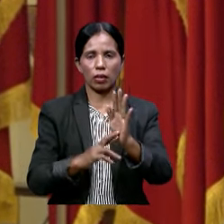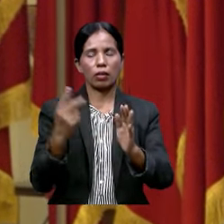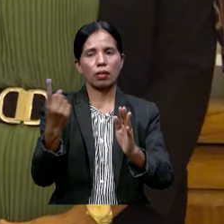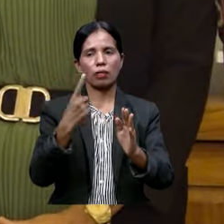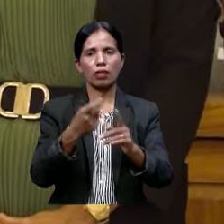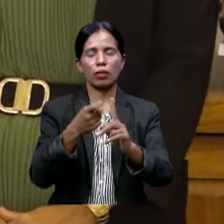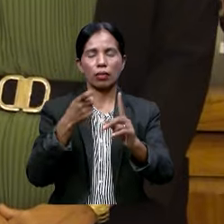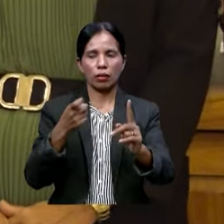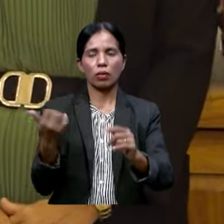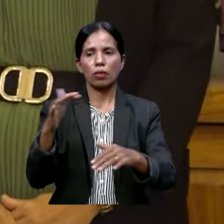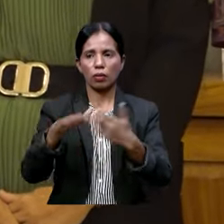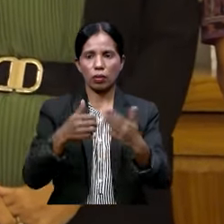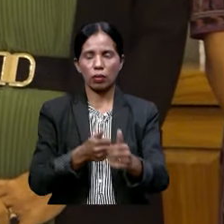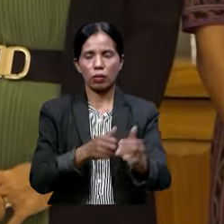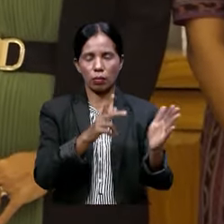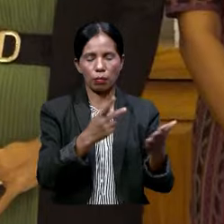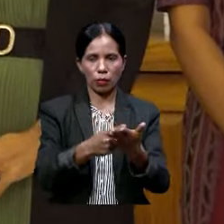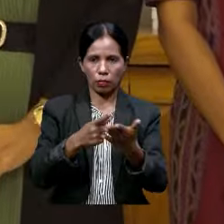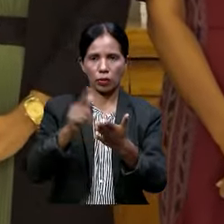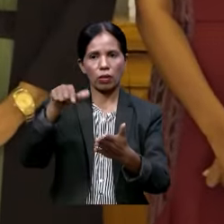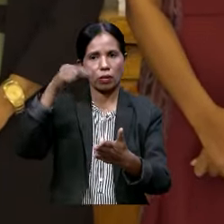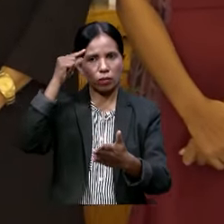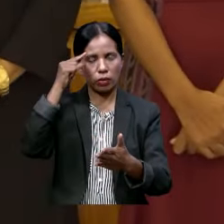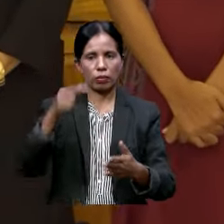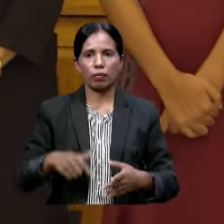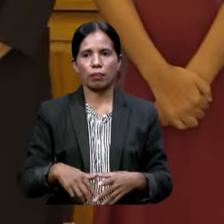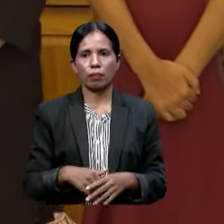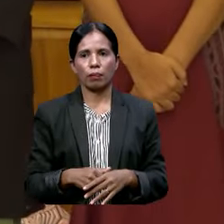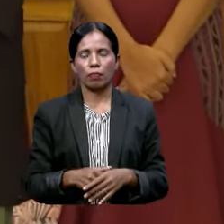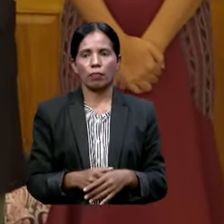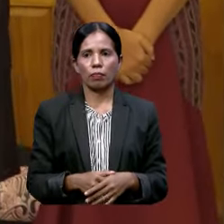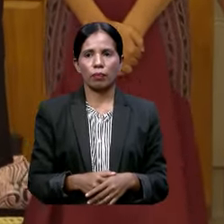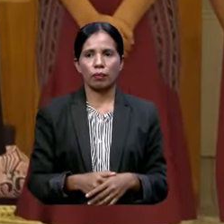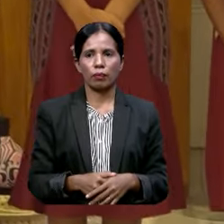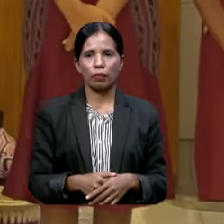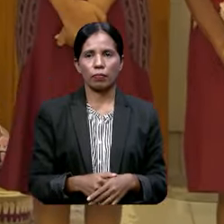enviado extraordinario sira tuir proposta guvernunian. Aderitu Simenes, Luciano Maral, ZMN.